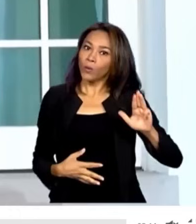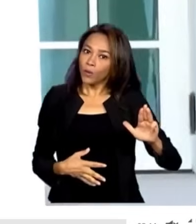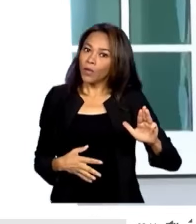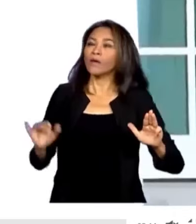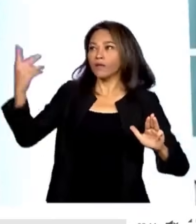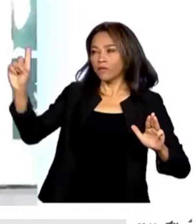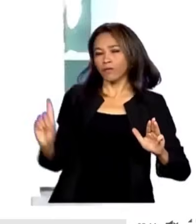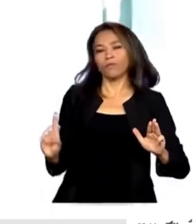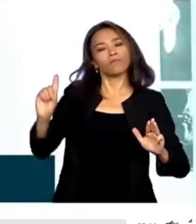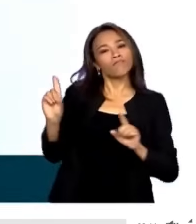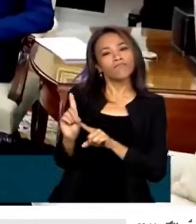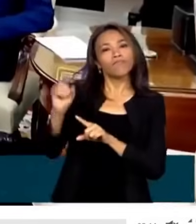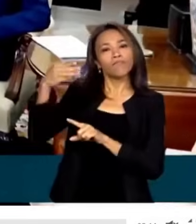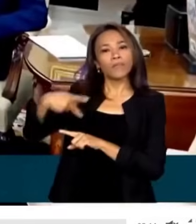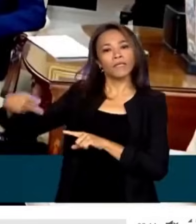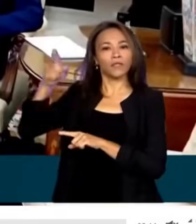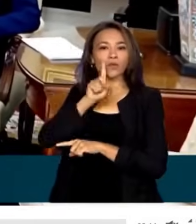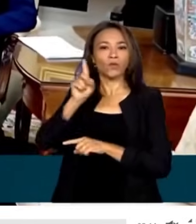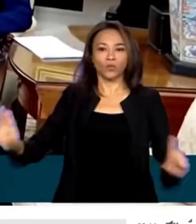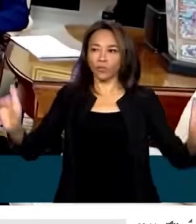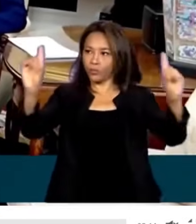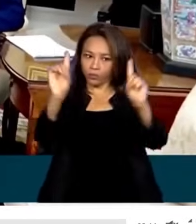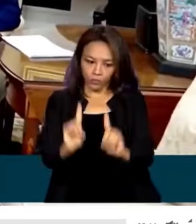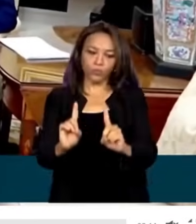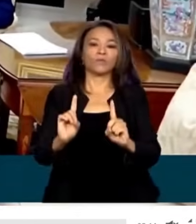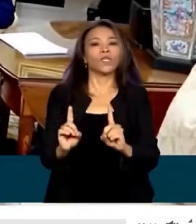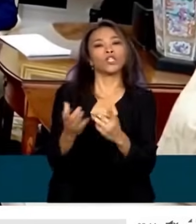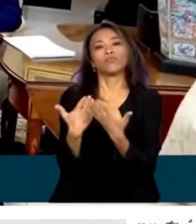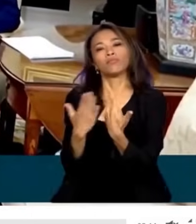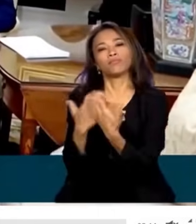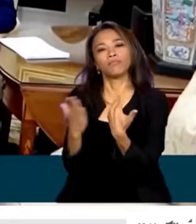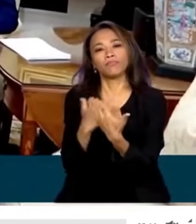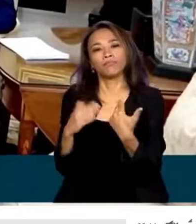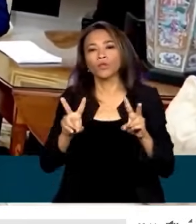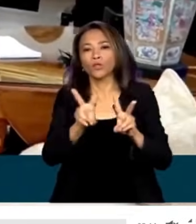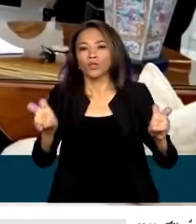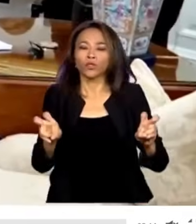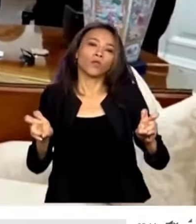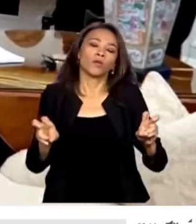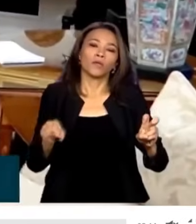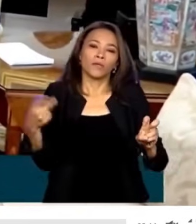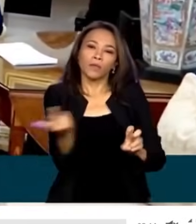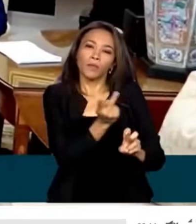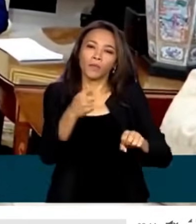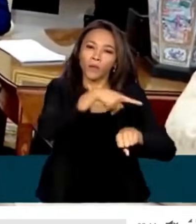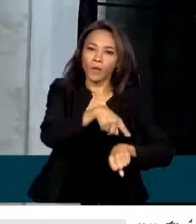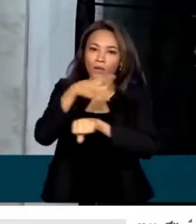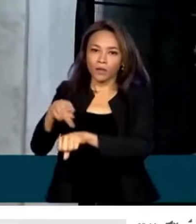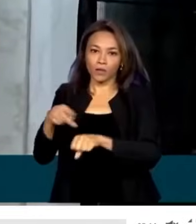Boa tarde senhoras e senhores hoje é 20 de setembro de 2023 São